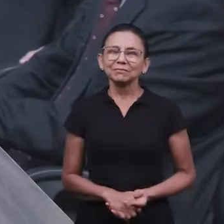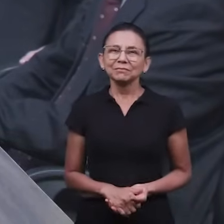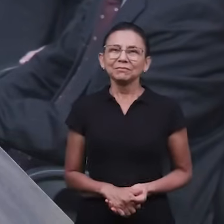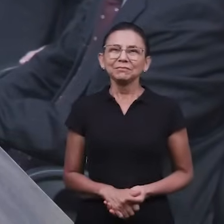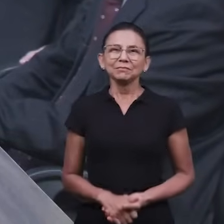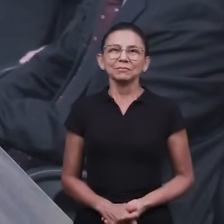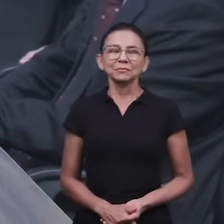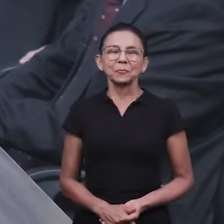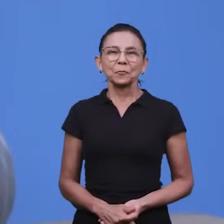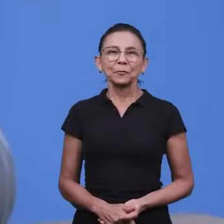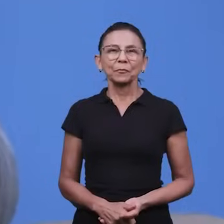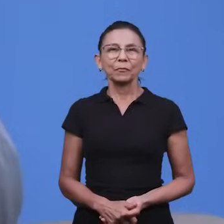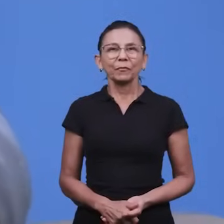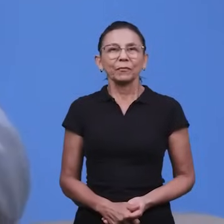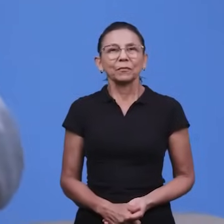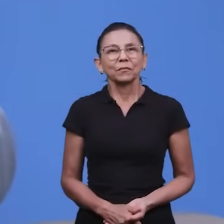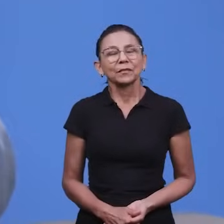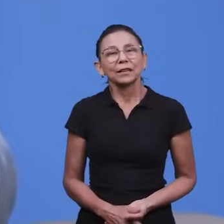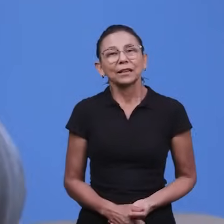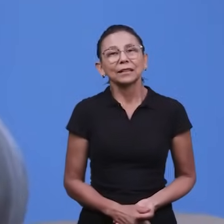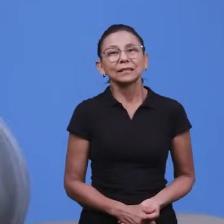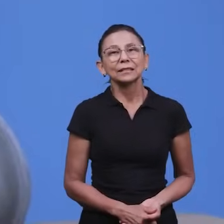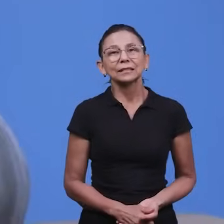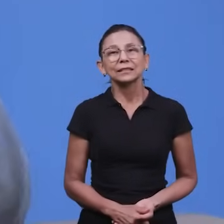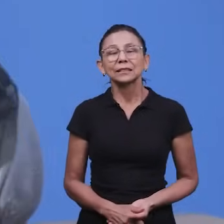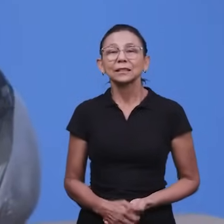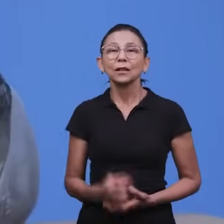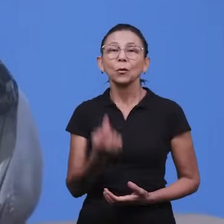meio da família